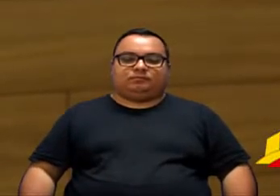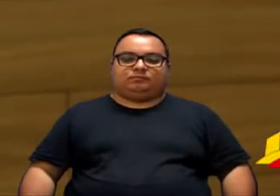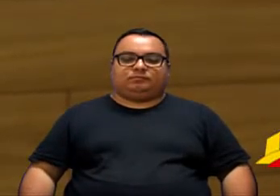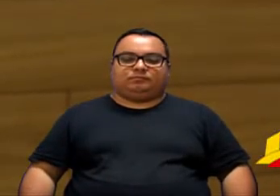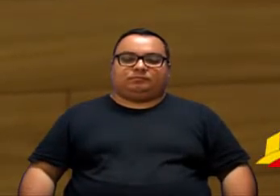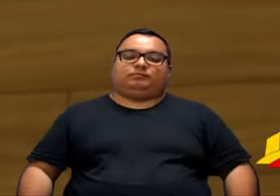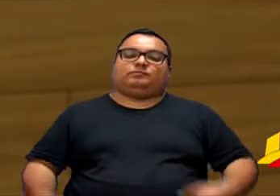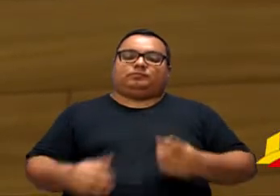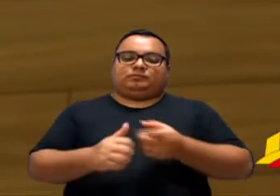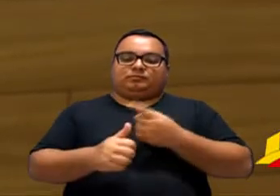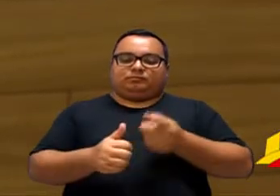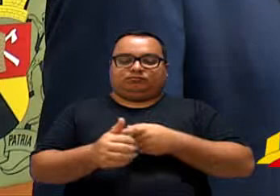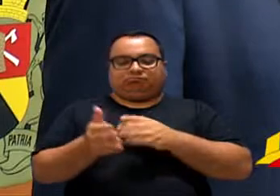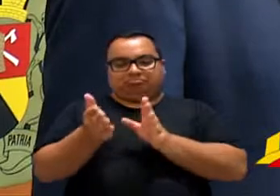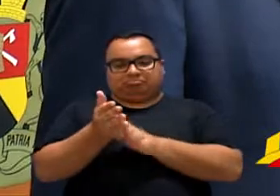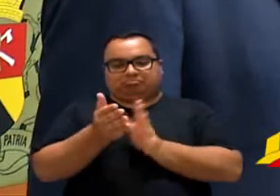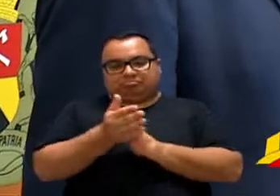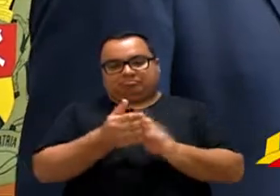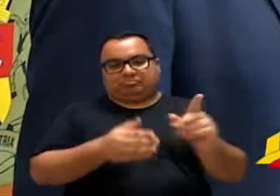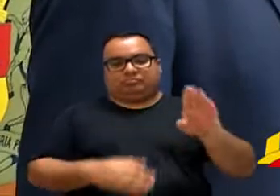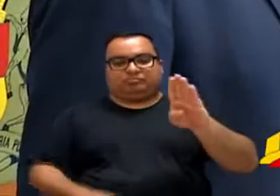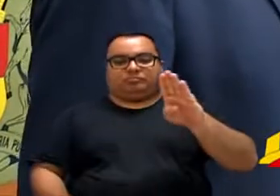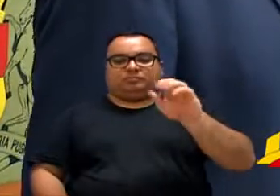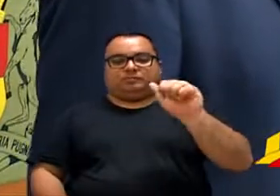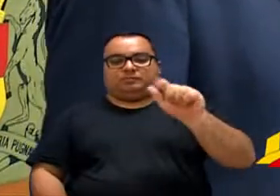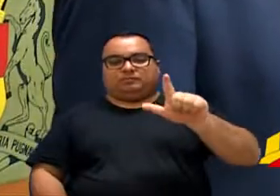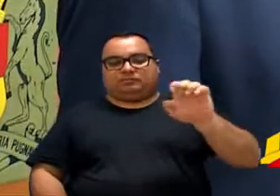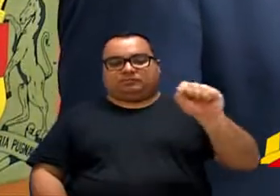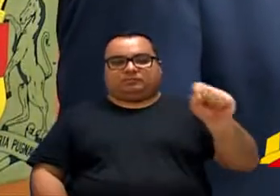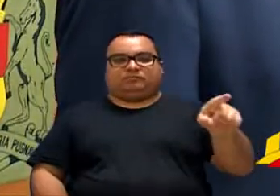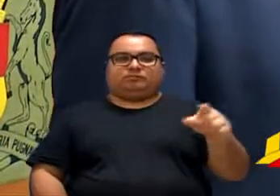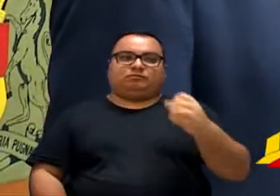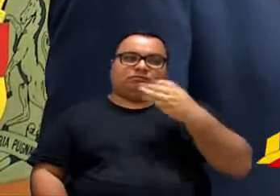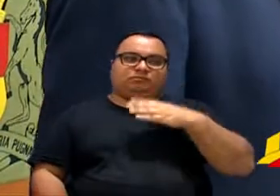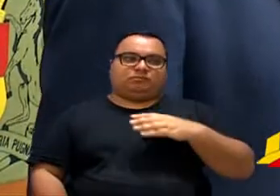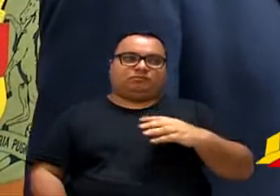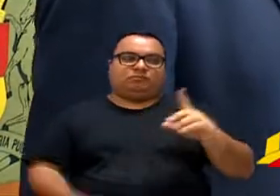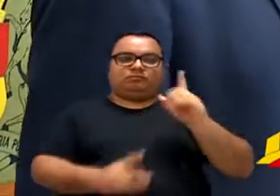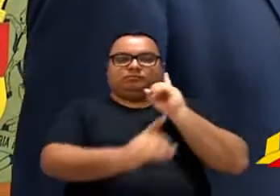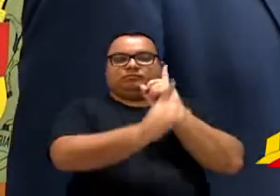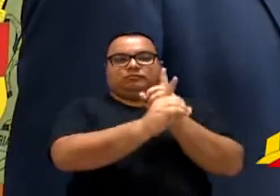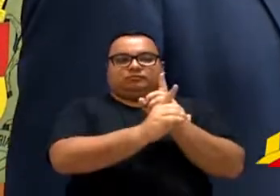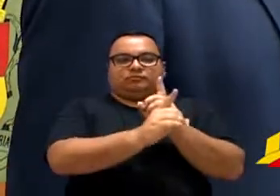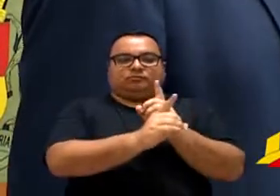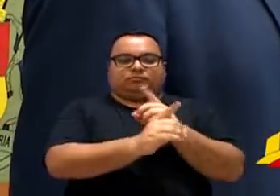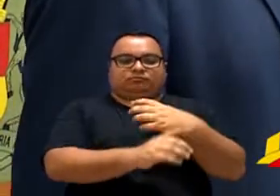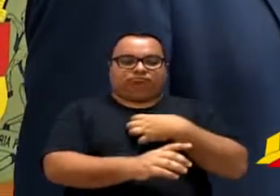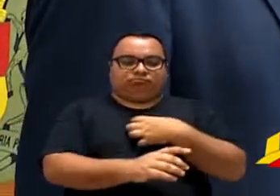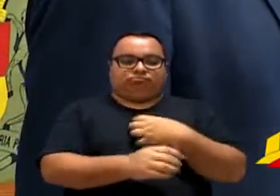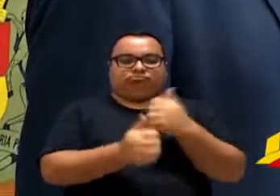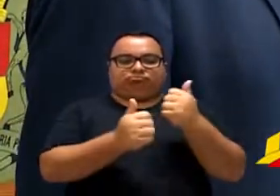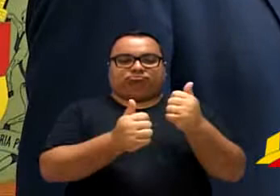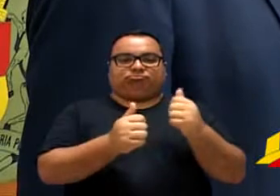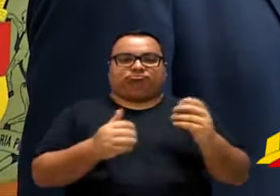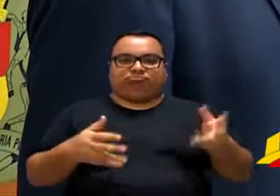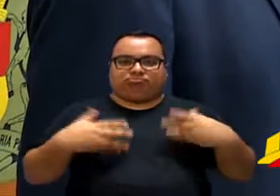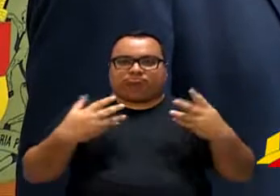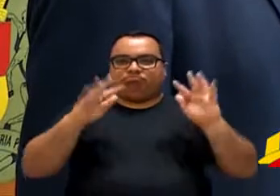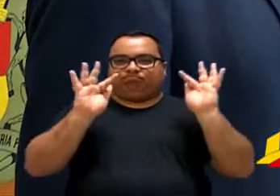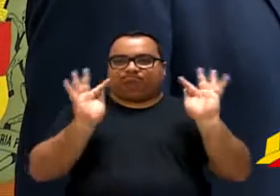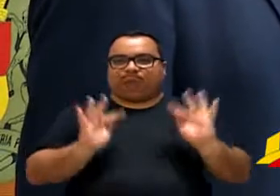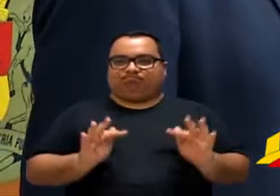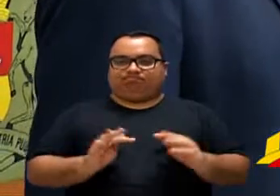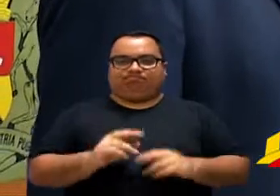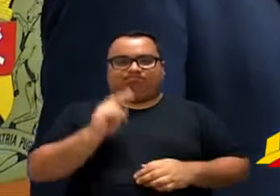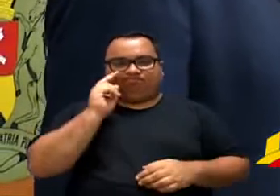de dar os parabéns para o balas que eu encontrei na rua eu senti alegria no coração né balas a gente na campanha e a gente vê